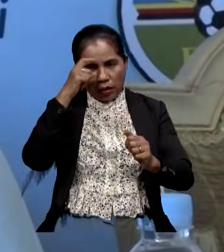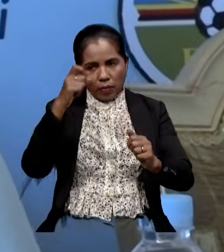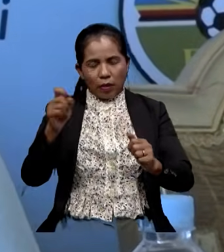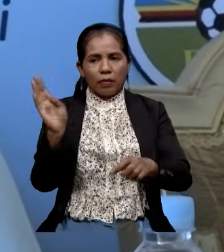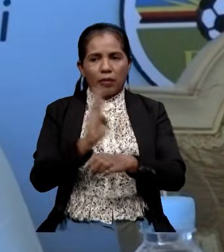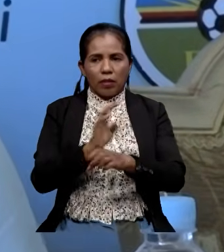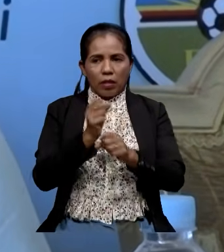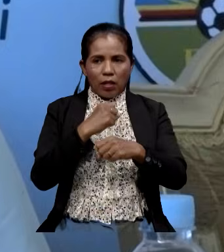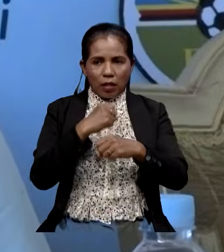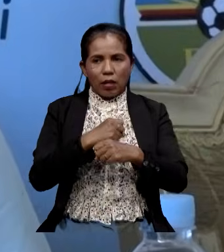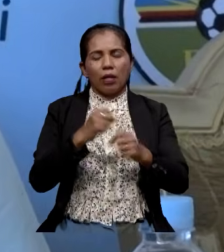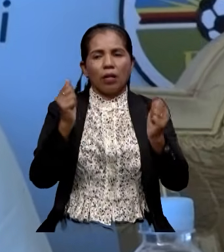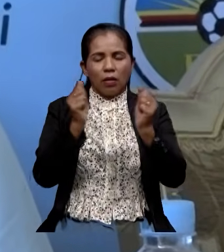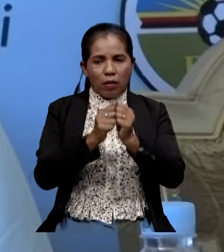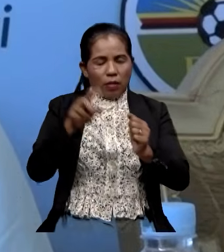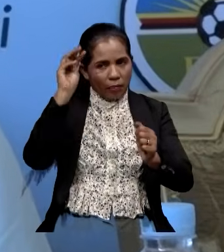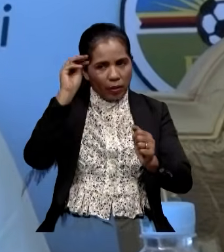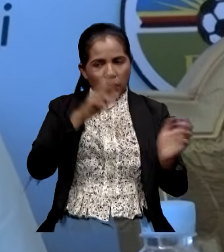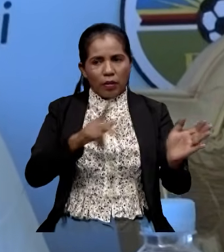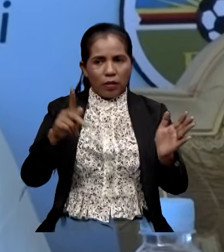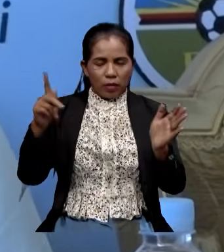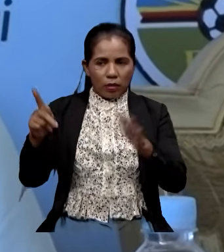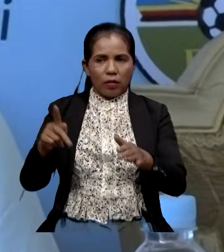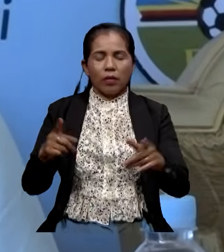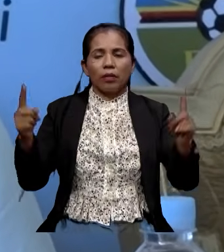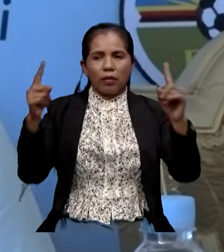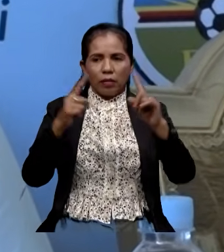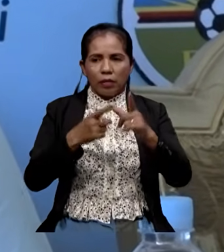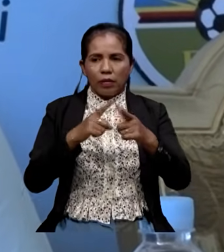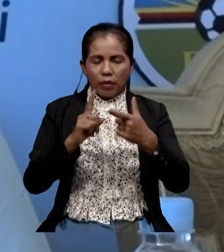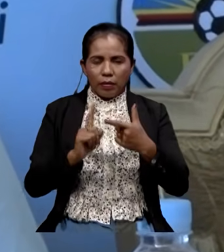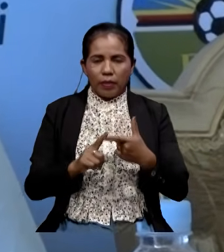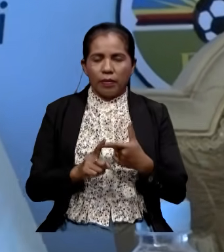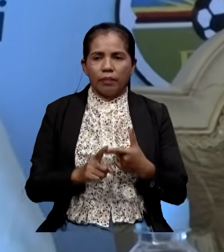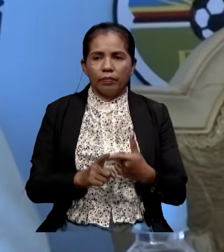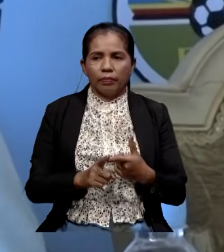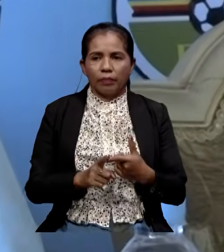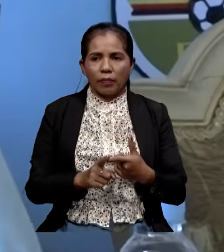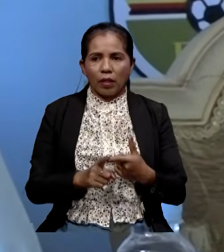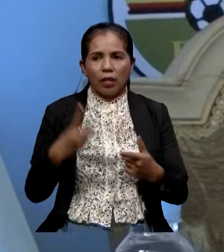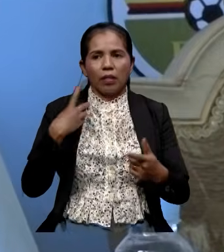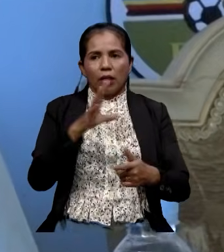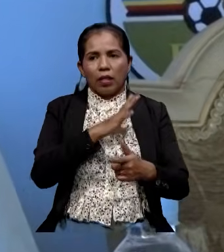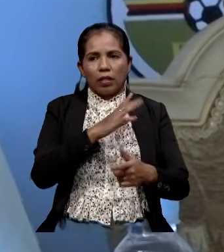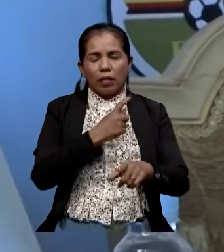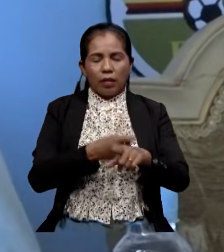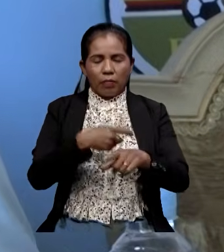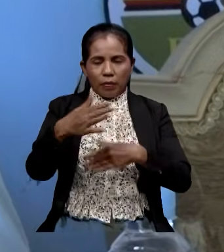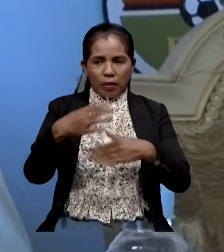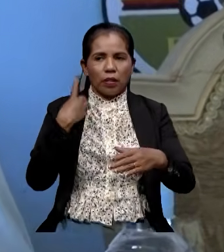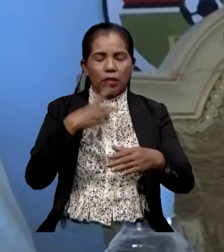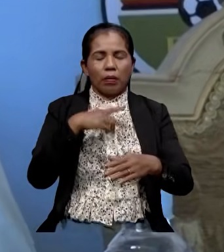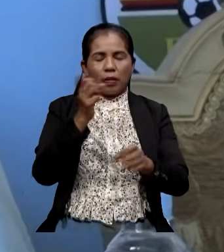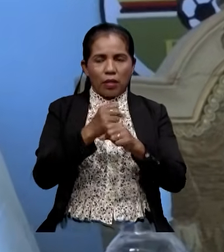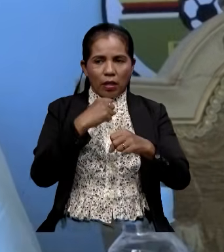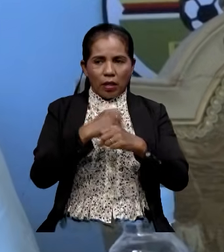negociação lá o Ministério do Planeamento e Investimento Estratégico e te espero que até tempo para que também conclui